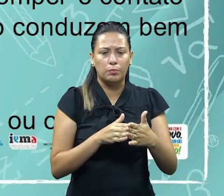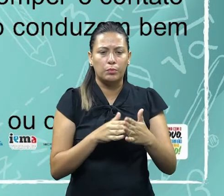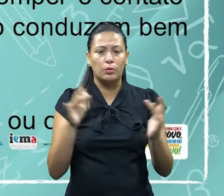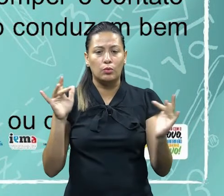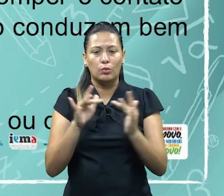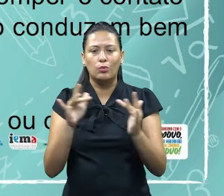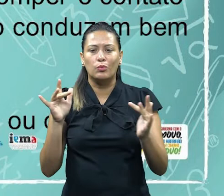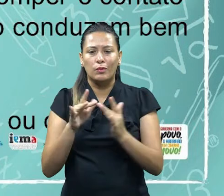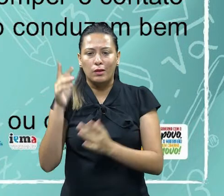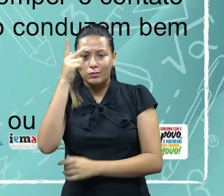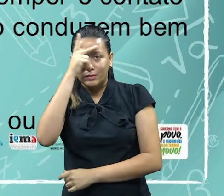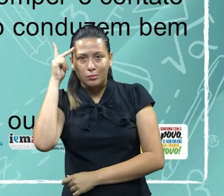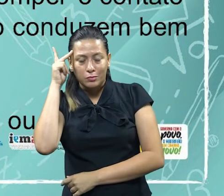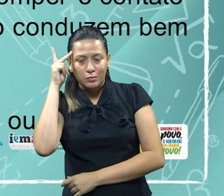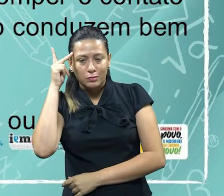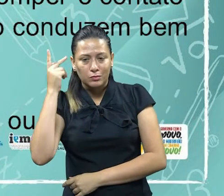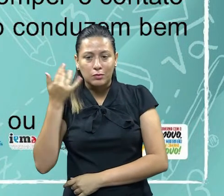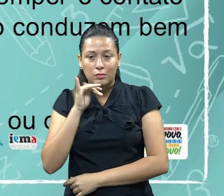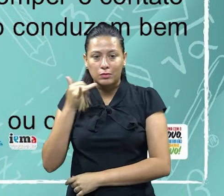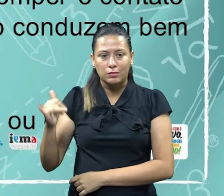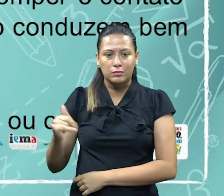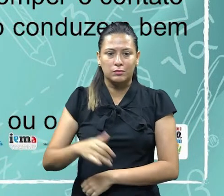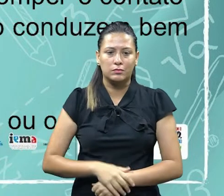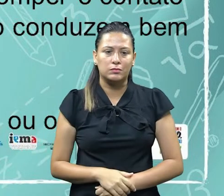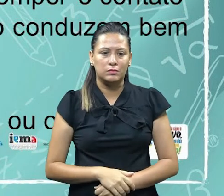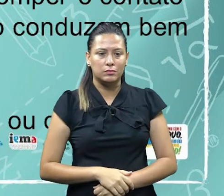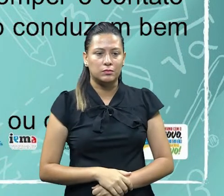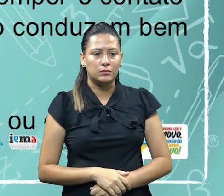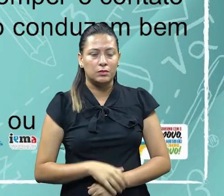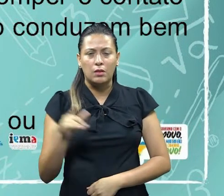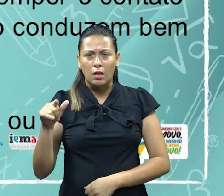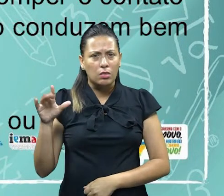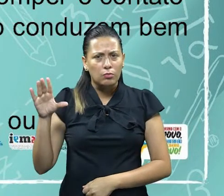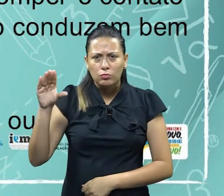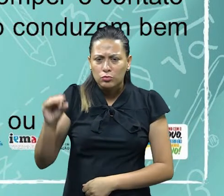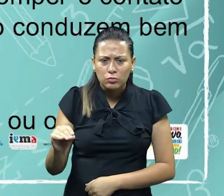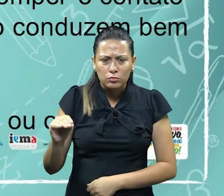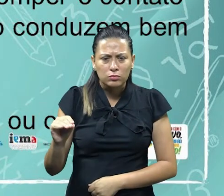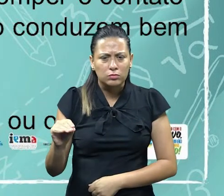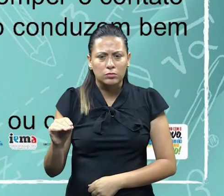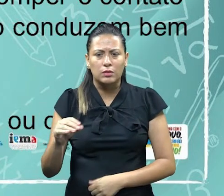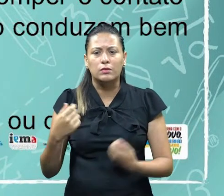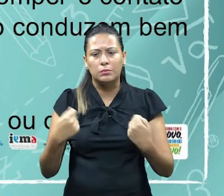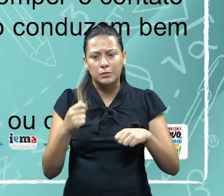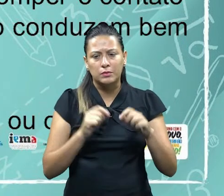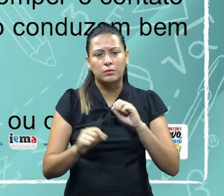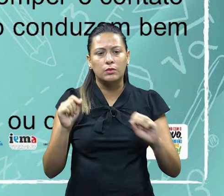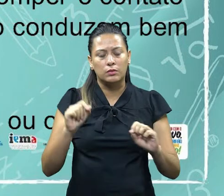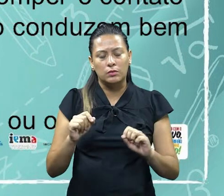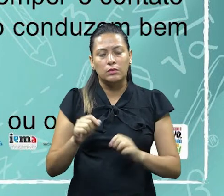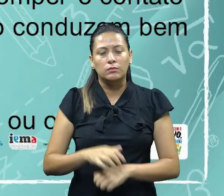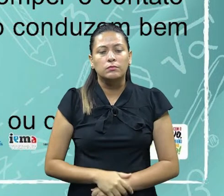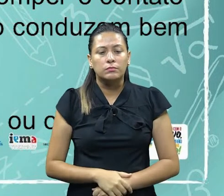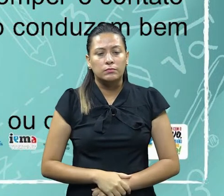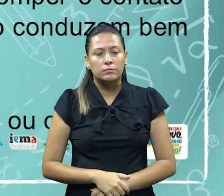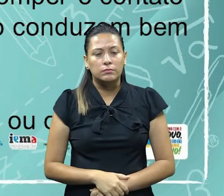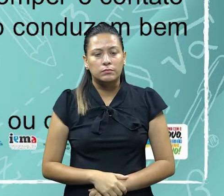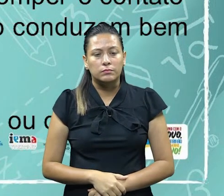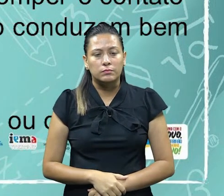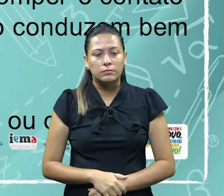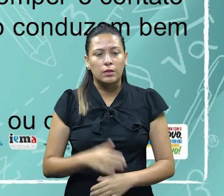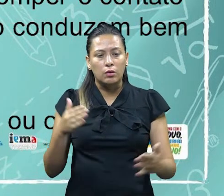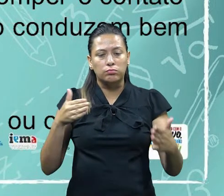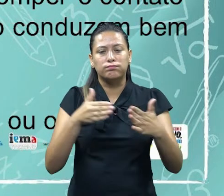de eletricidade. Se a chave geral não for acessível, será preciso interromper o contato do indivíduo com a